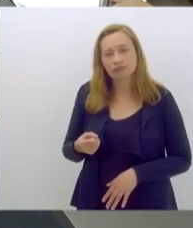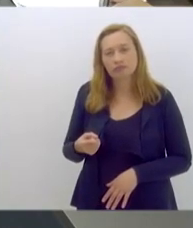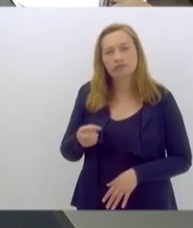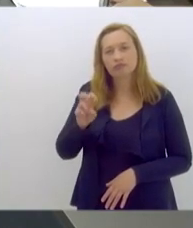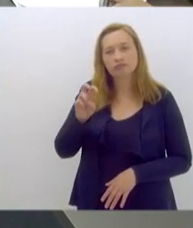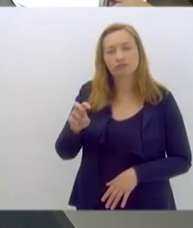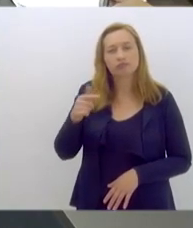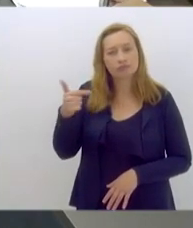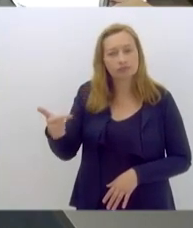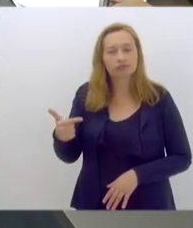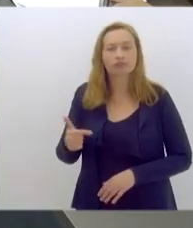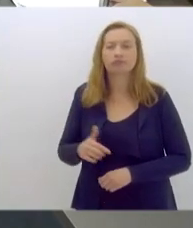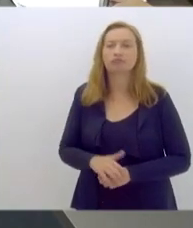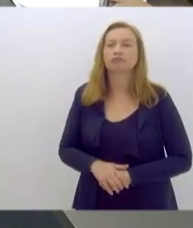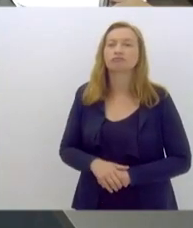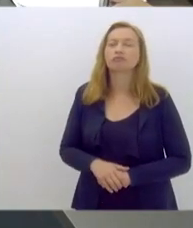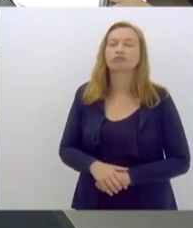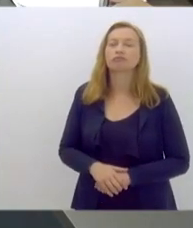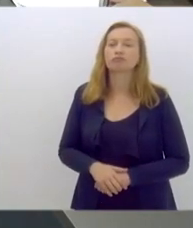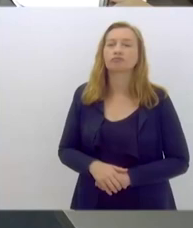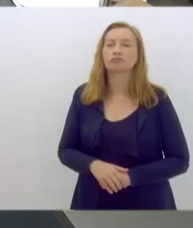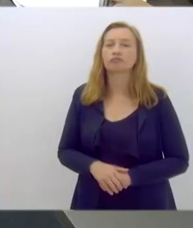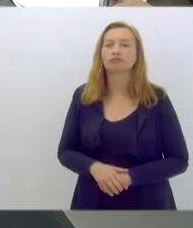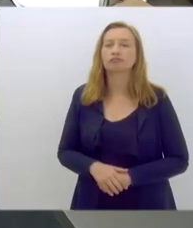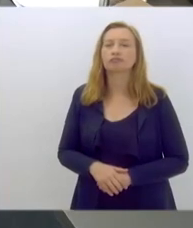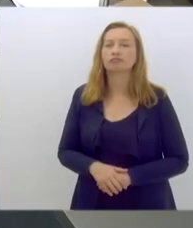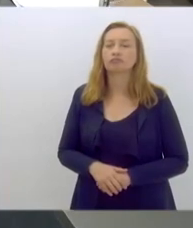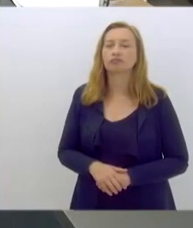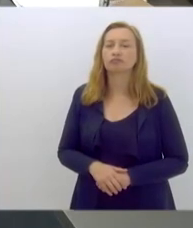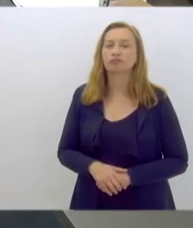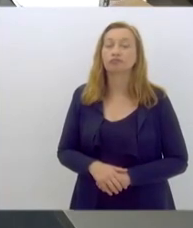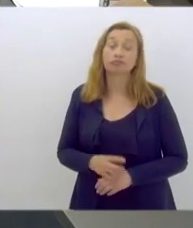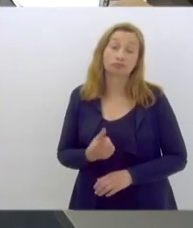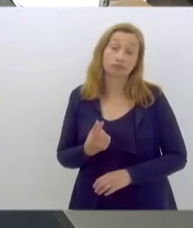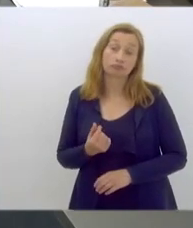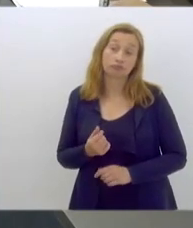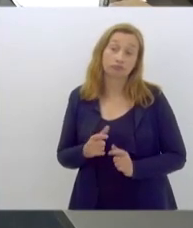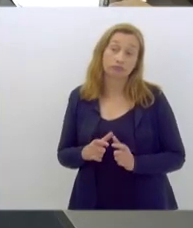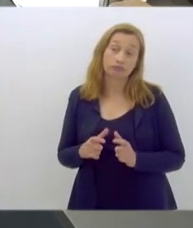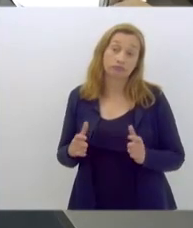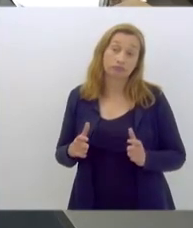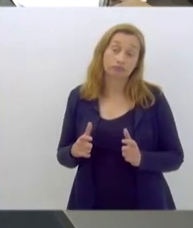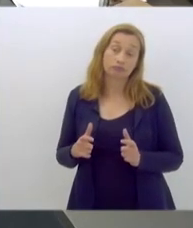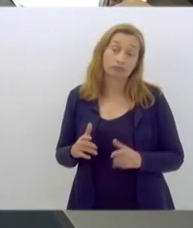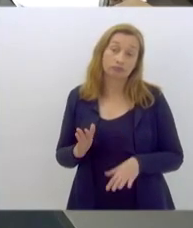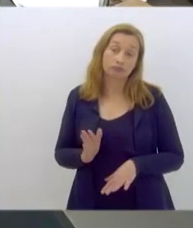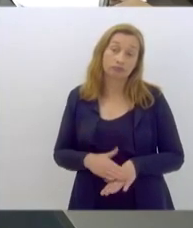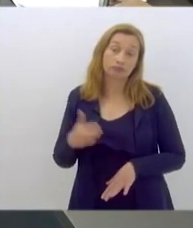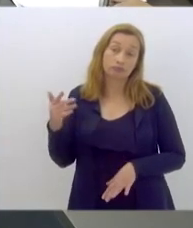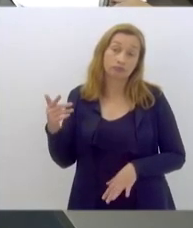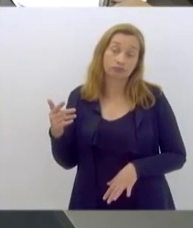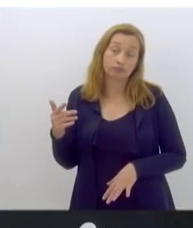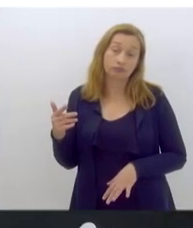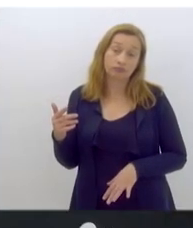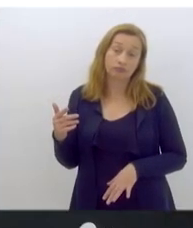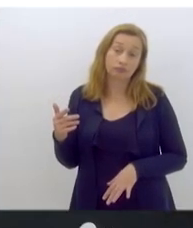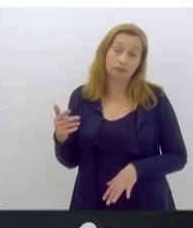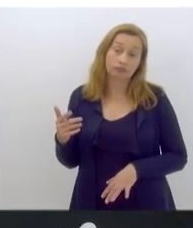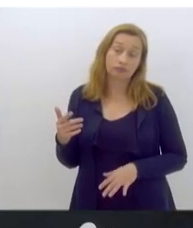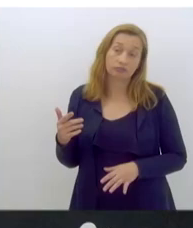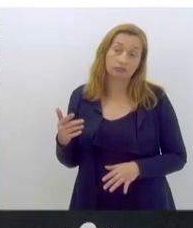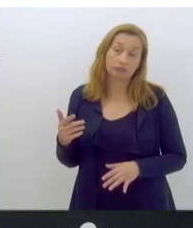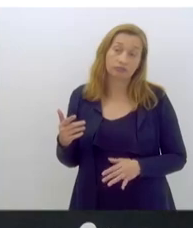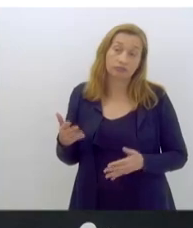6,52 se o montante de dinheiro é maior por via de consequência